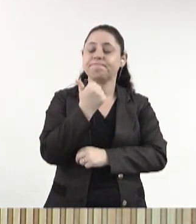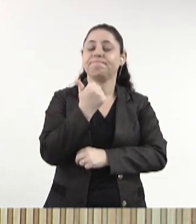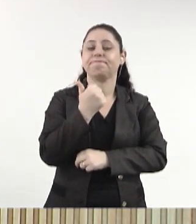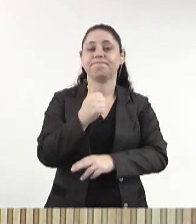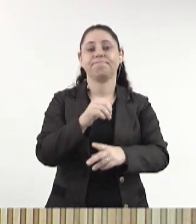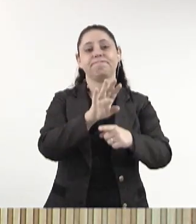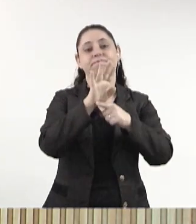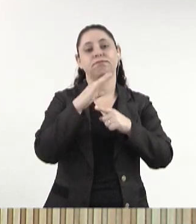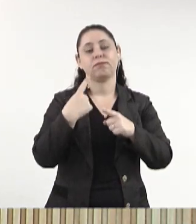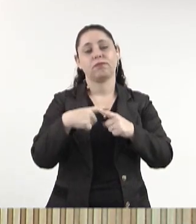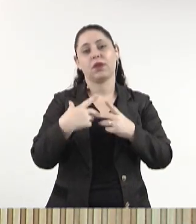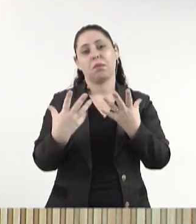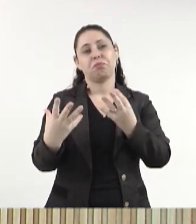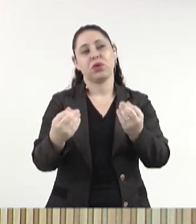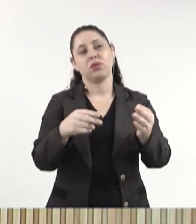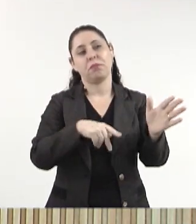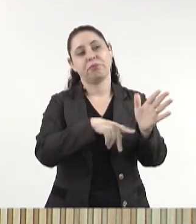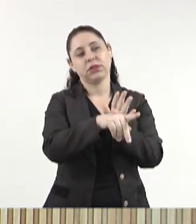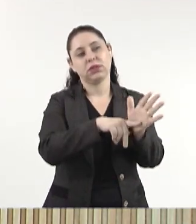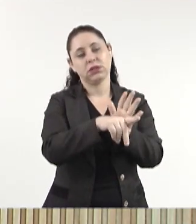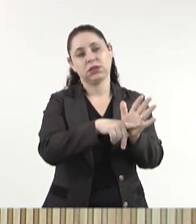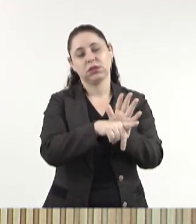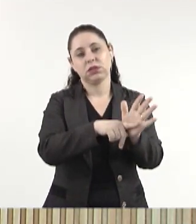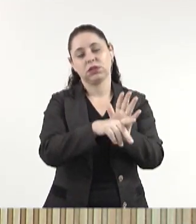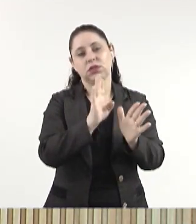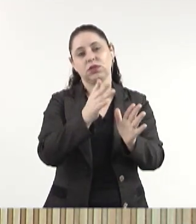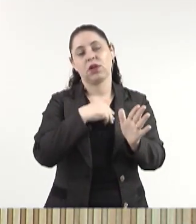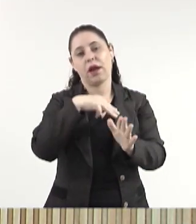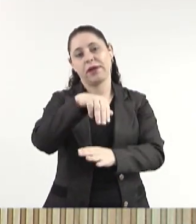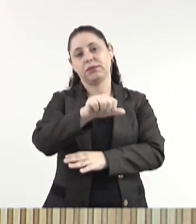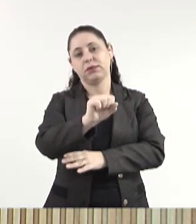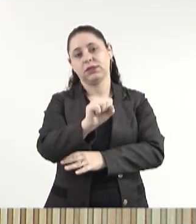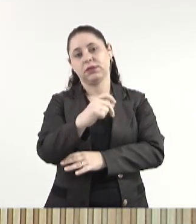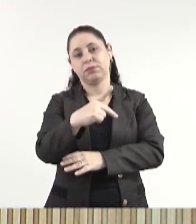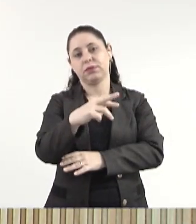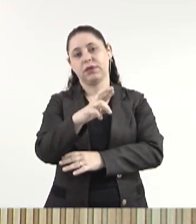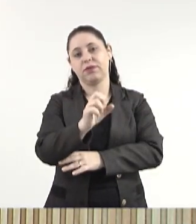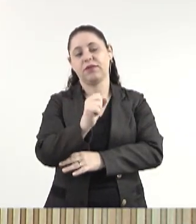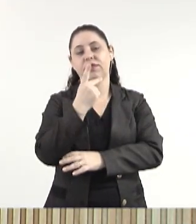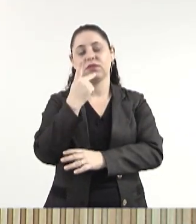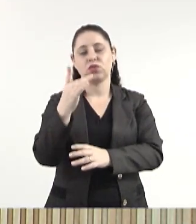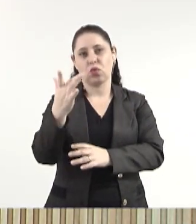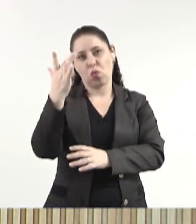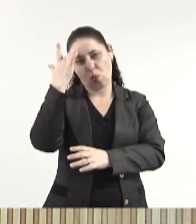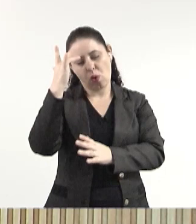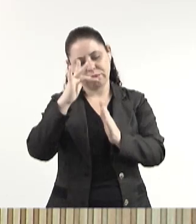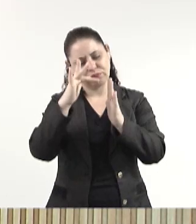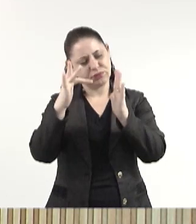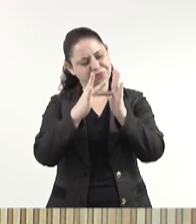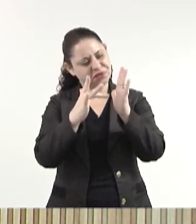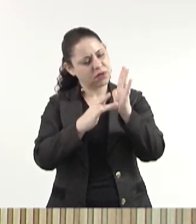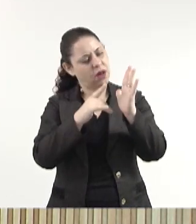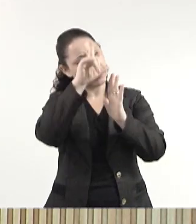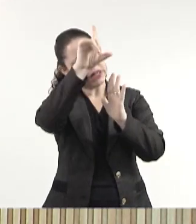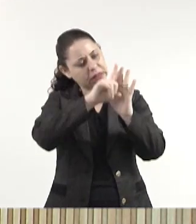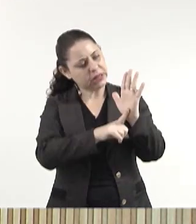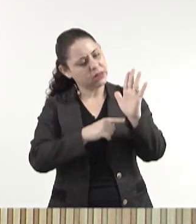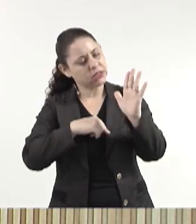Por quê? Porque muitas perícias já feitas no âmbito do MSPrev foram feitas a partir desse conceito da lista de doenças